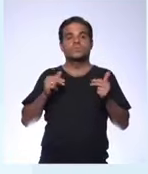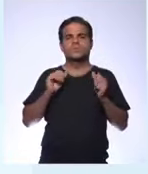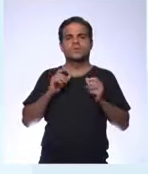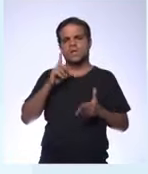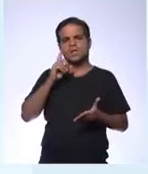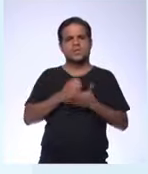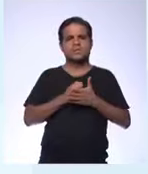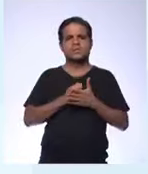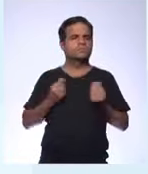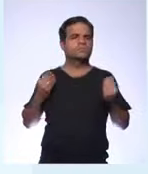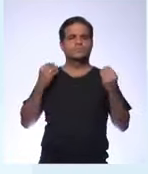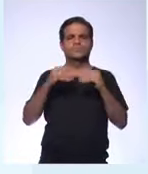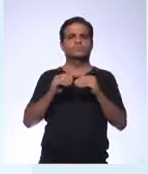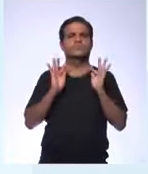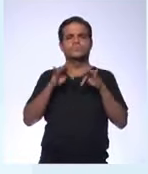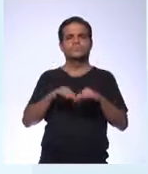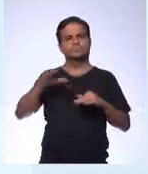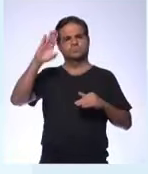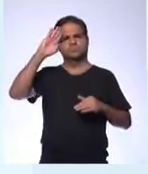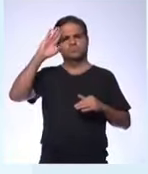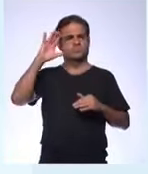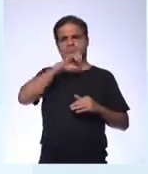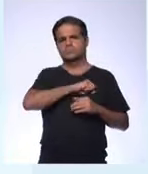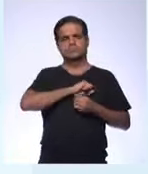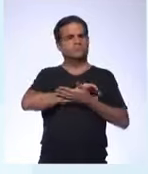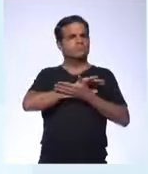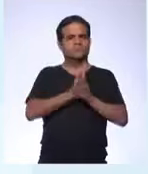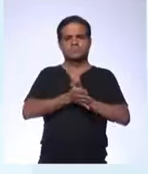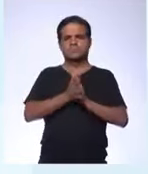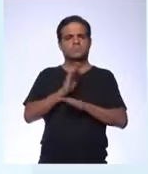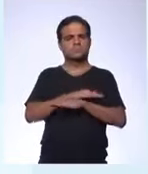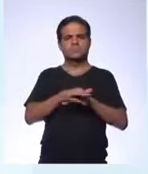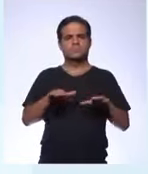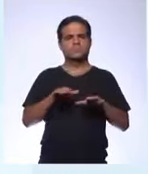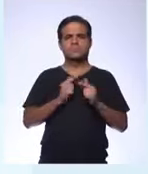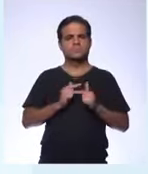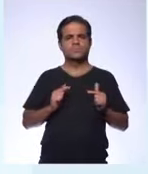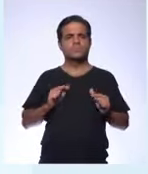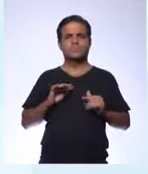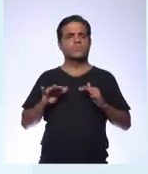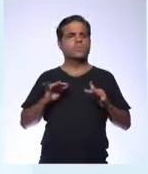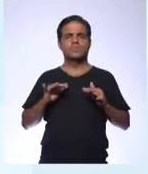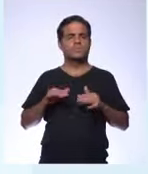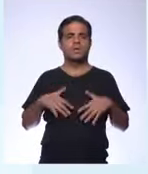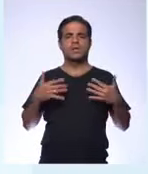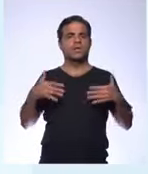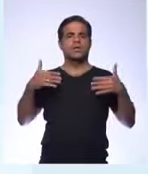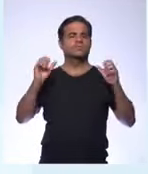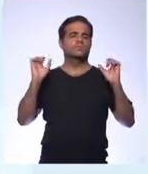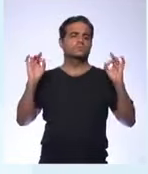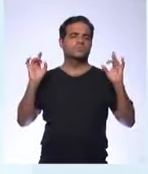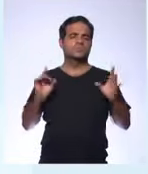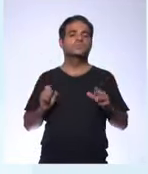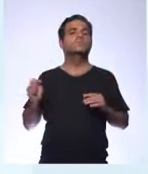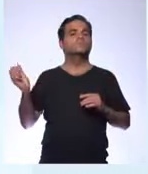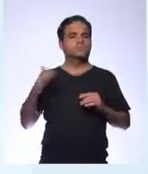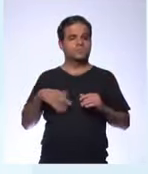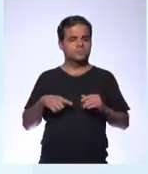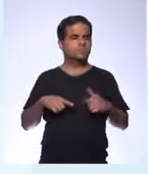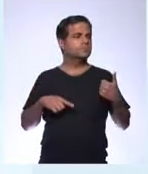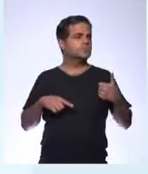decidir colocar fim na ditadura de uma hora para outra, ou não teve alguns movimentos muito específicos. Houveram, sim,